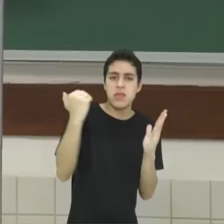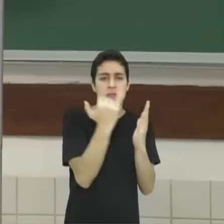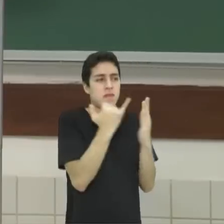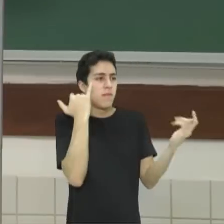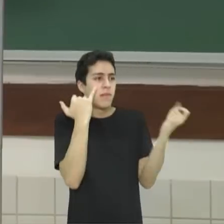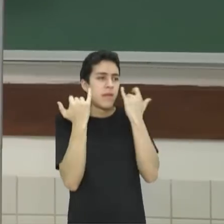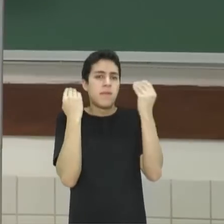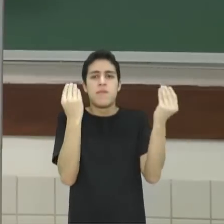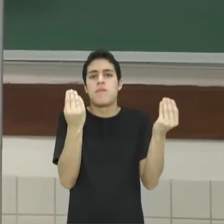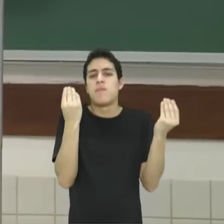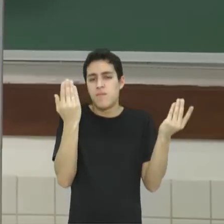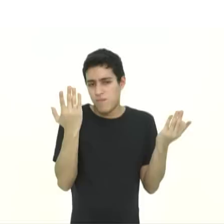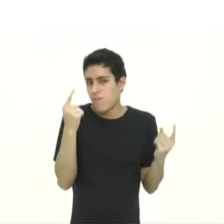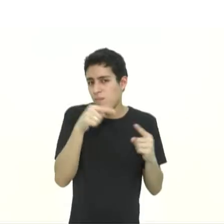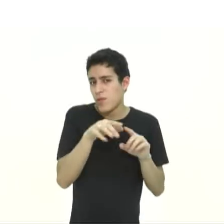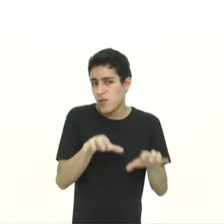informações.